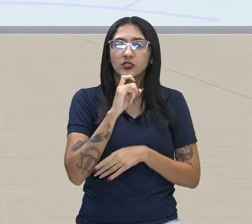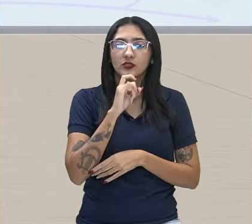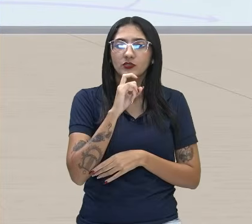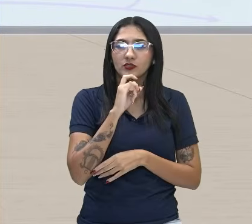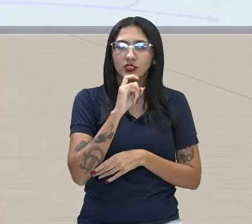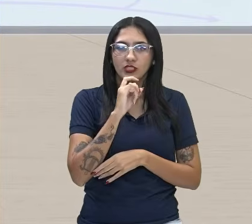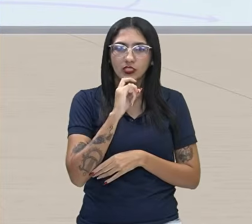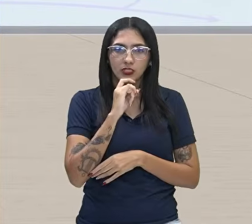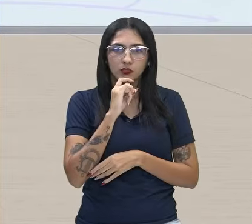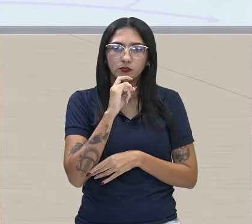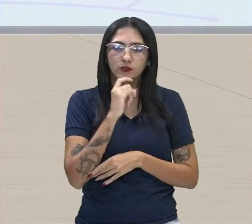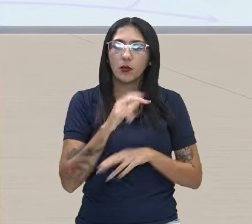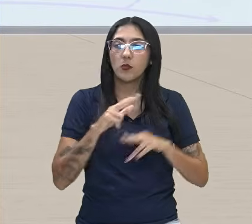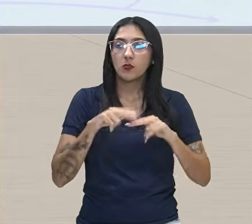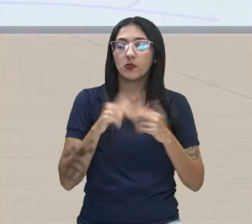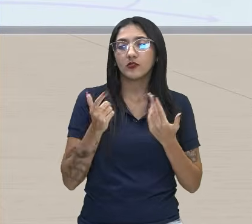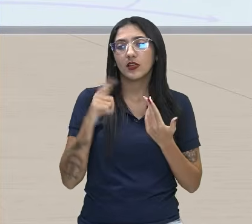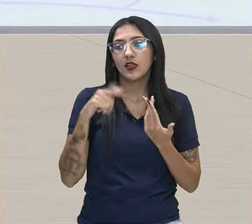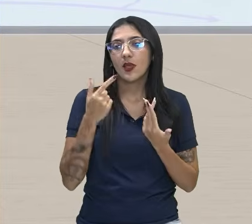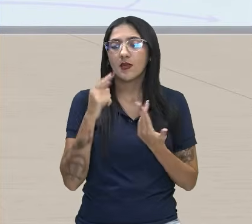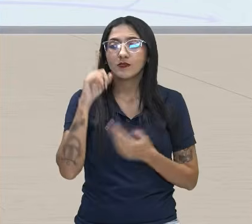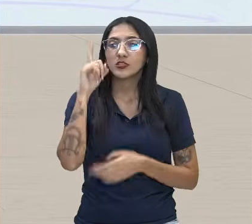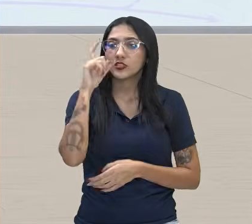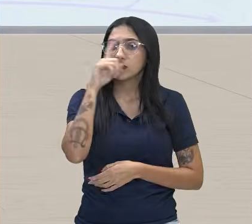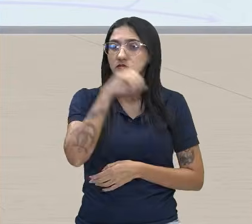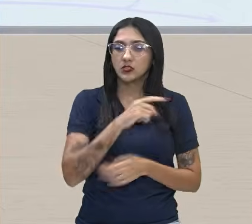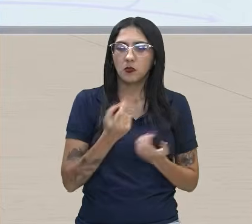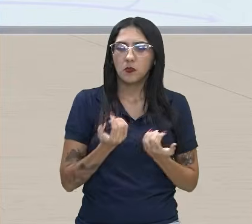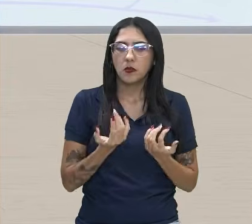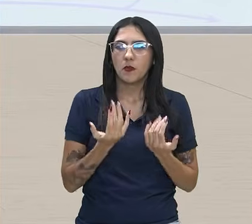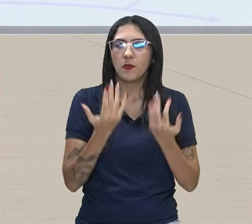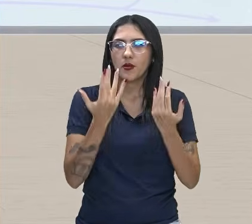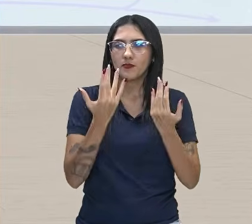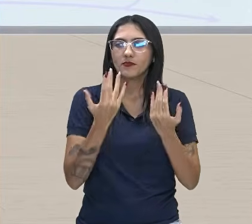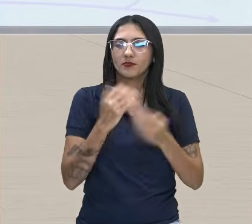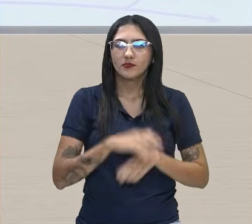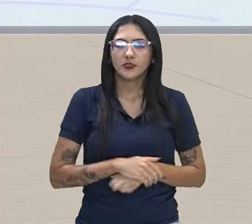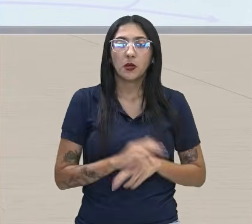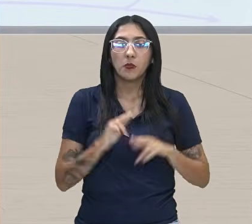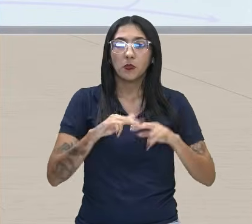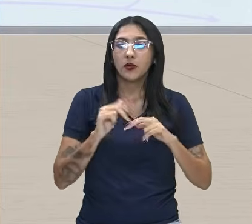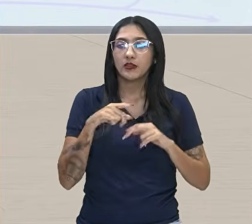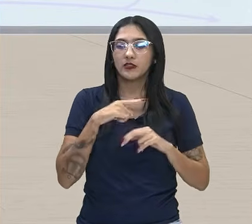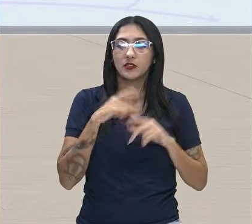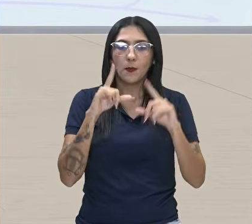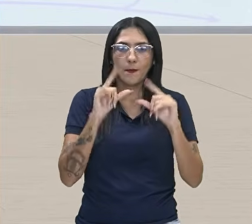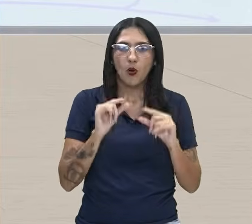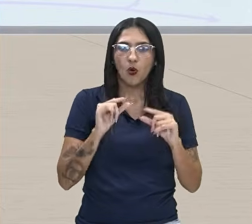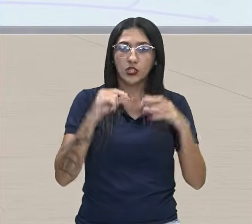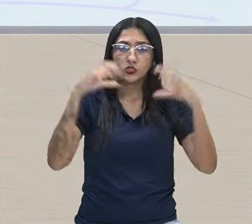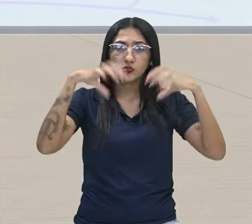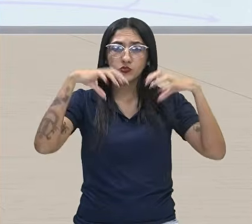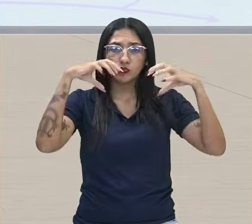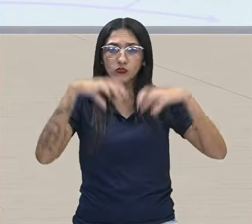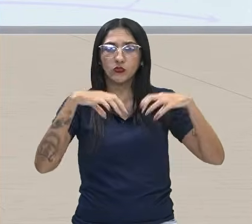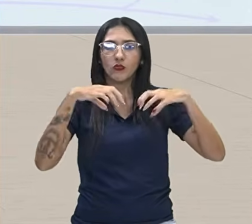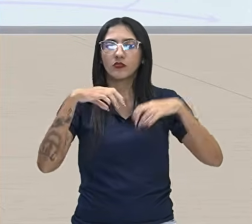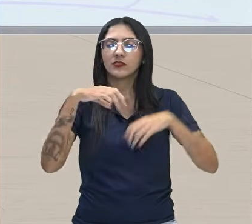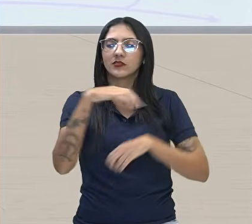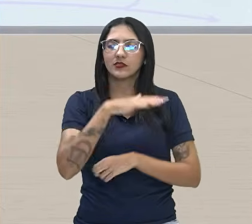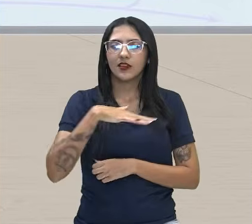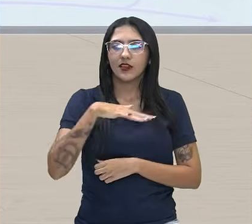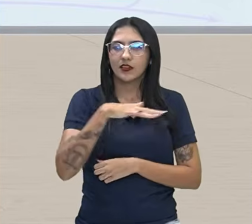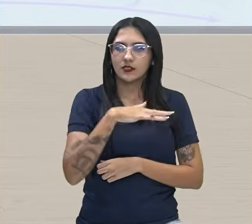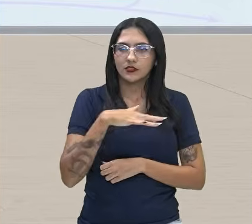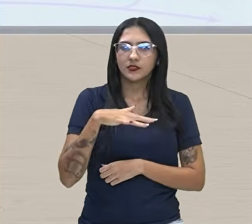dificultando a evaporação. E isso diminui a quantidade de chuva, né? Ali na região onde está chegando